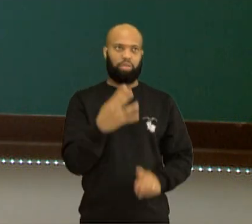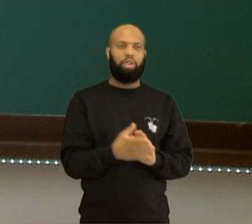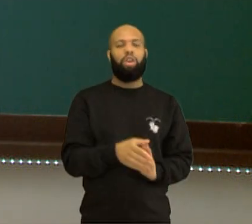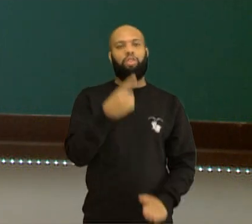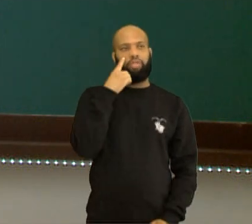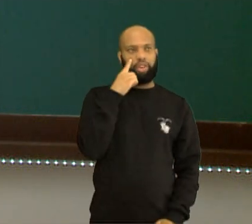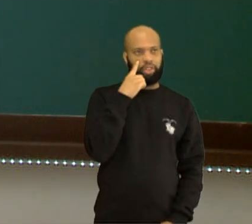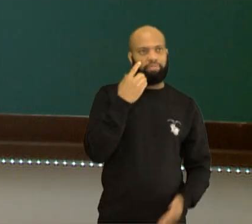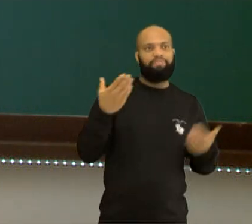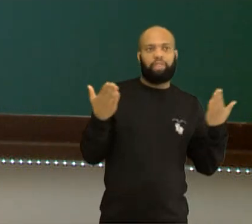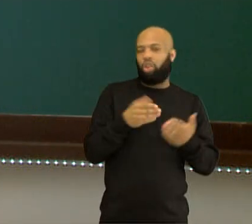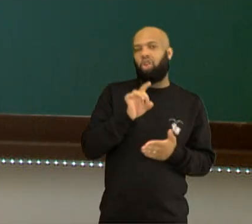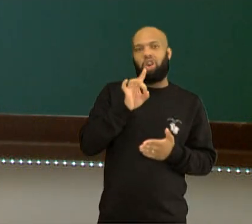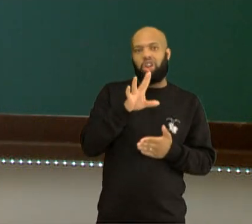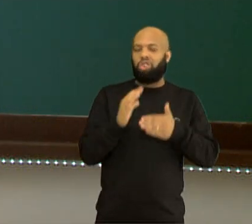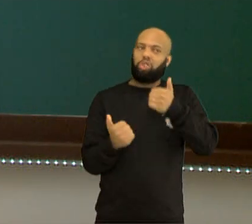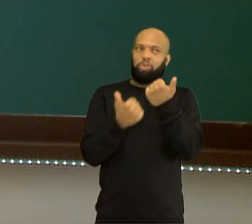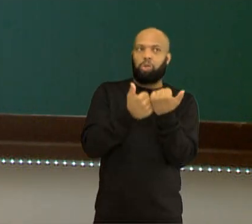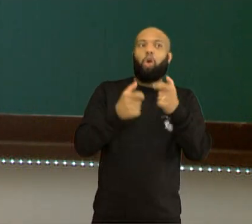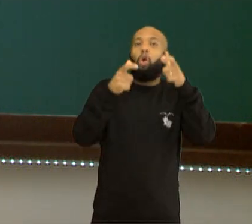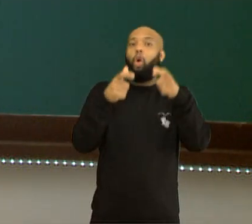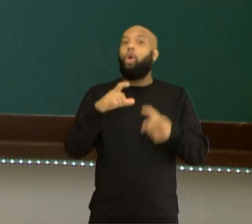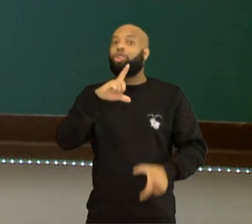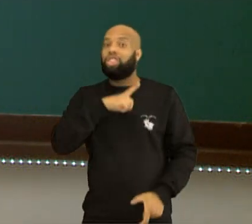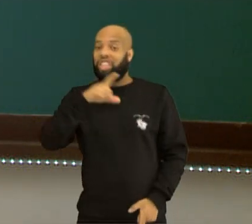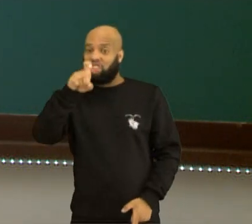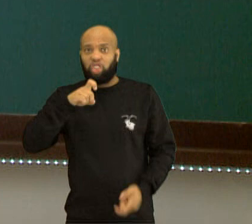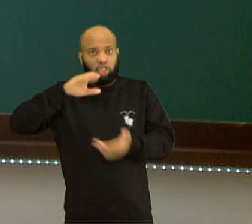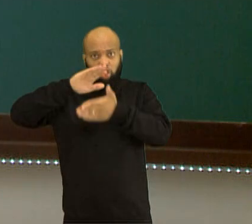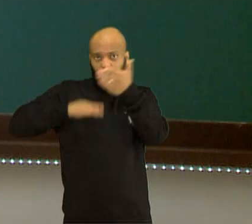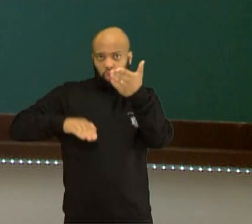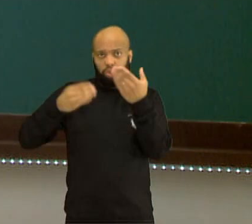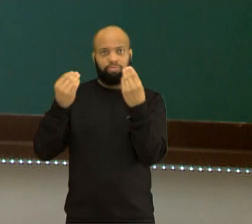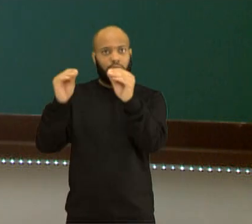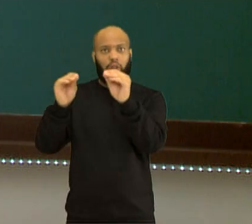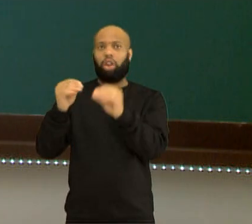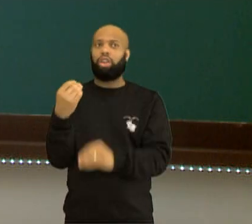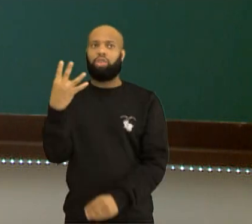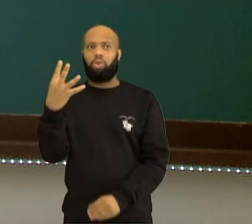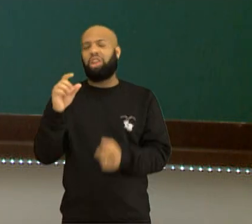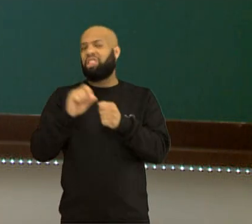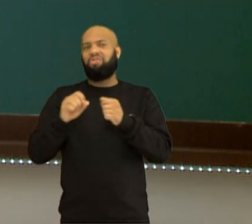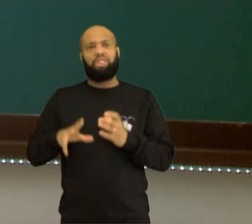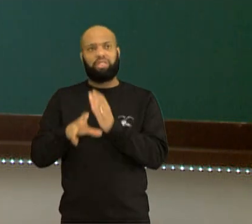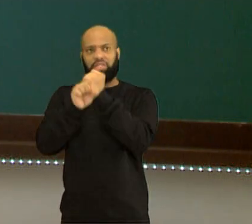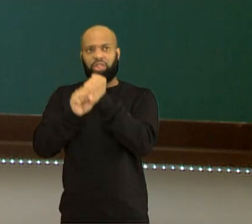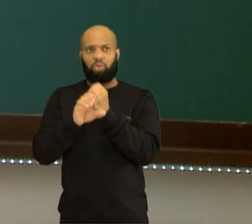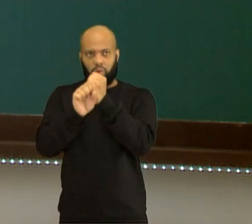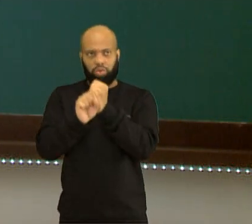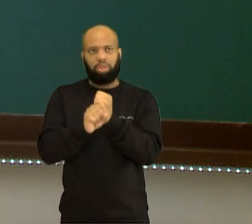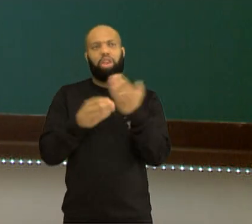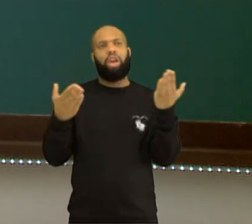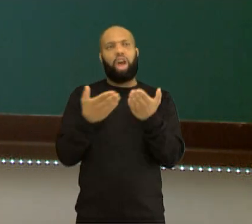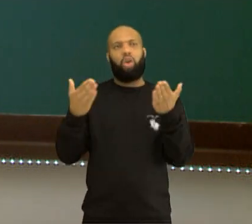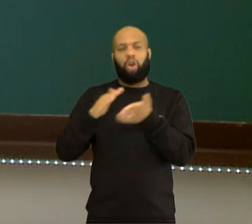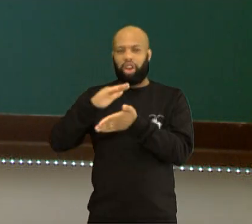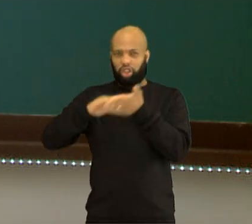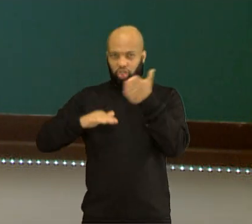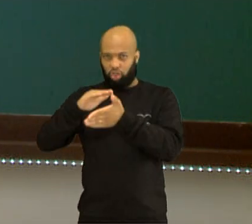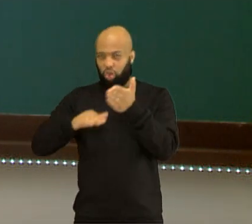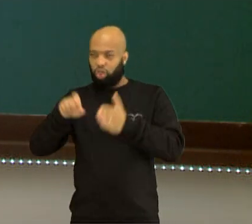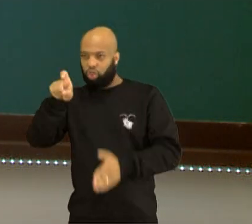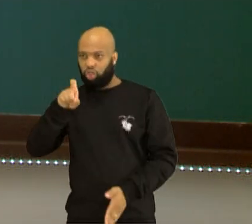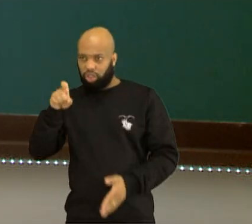Então, agora é só fazer essa conta, gente. Olha só, menos 8 menos 6 vezes 4, que no lugar do x eu coloquei o 4,